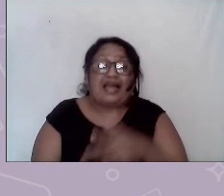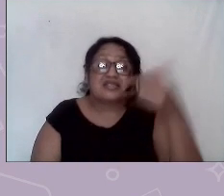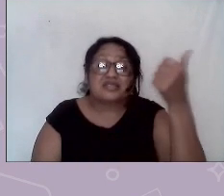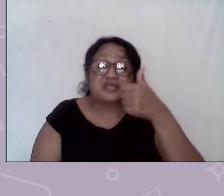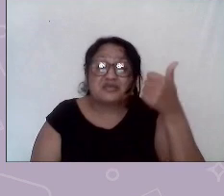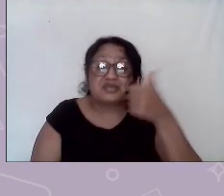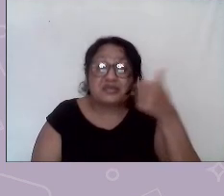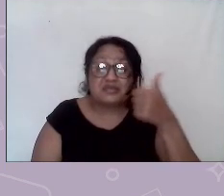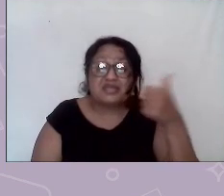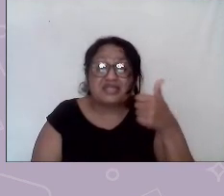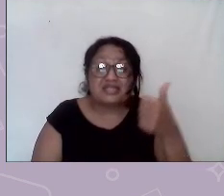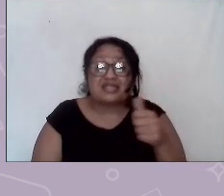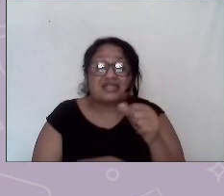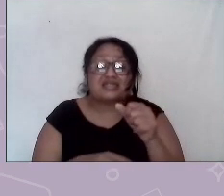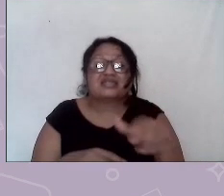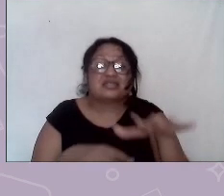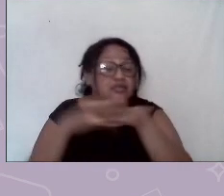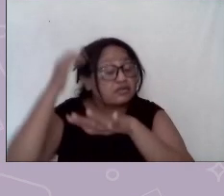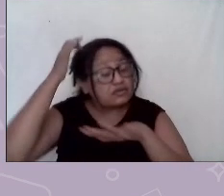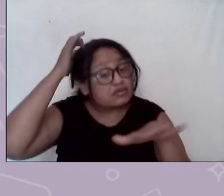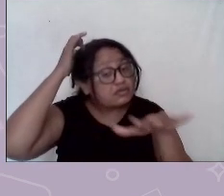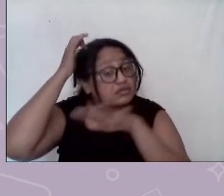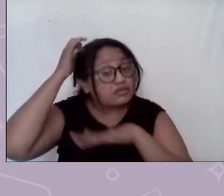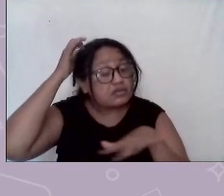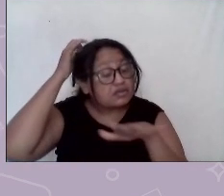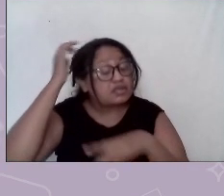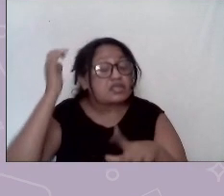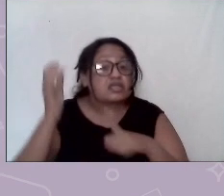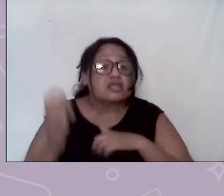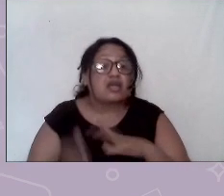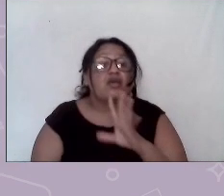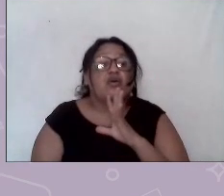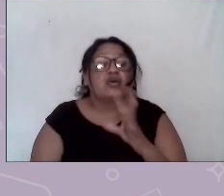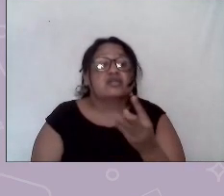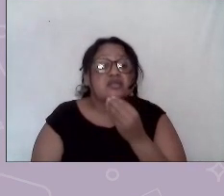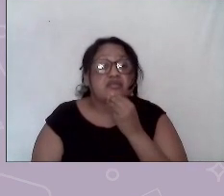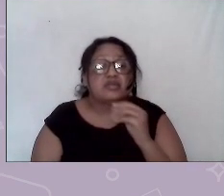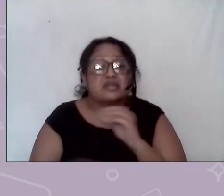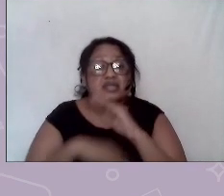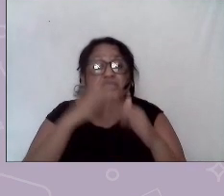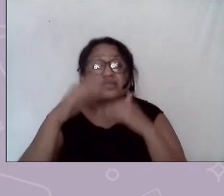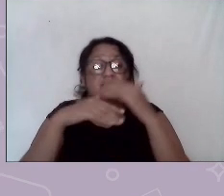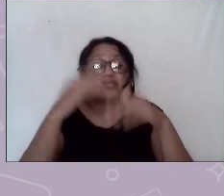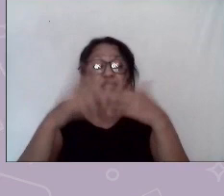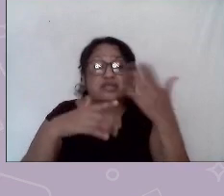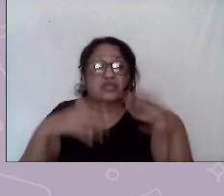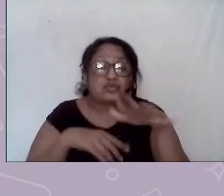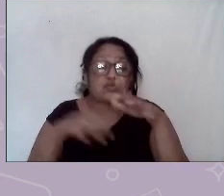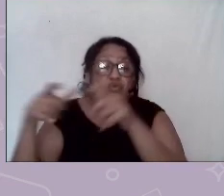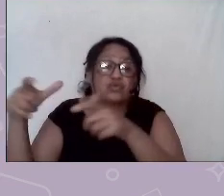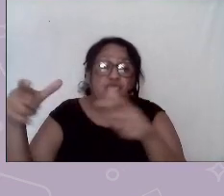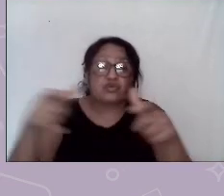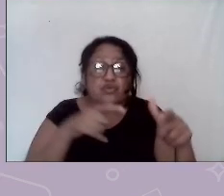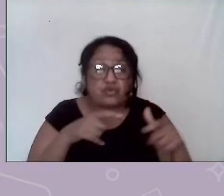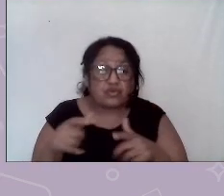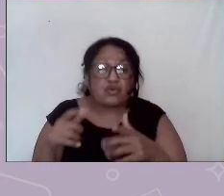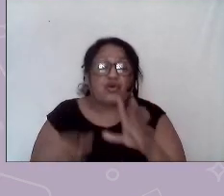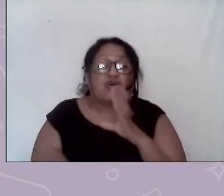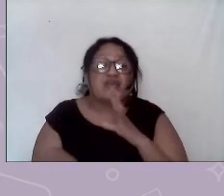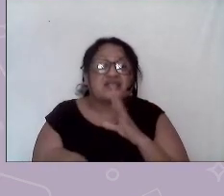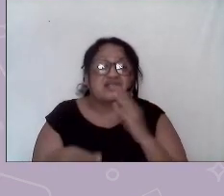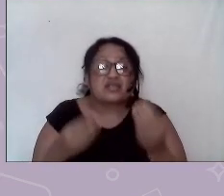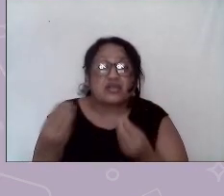civilizações de que se tem conhecimento desenvolveram-se na região conhecida como crescente fértil